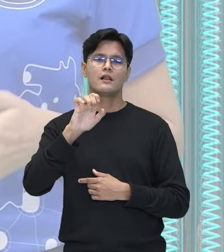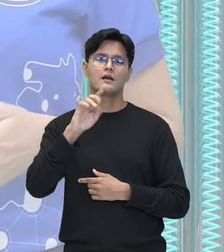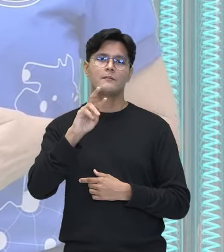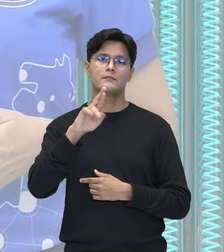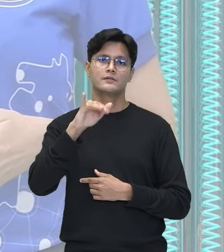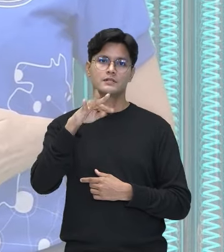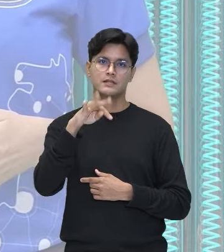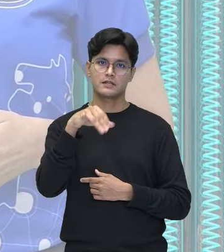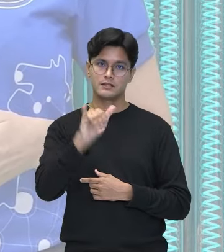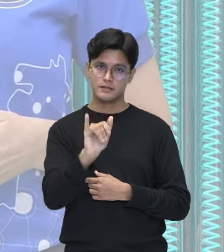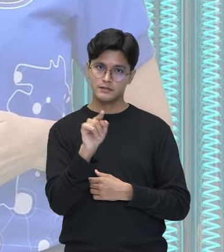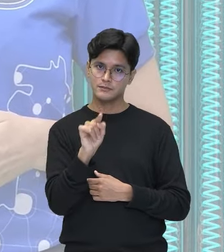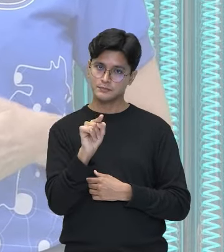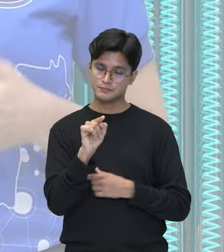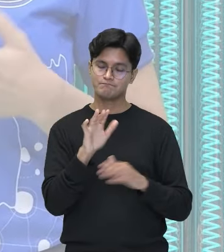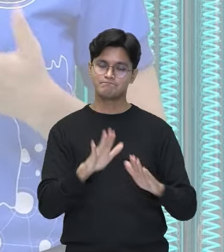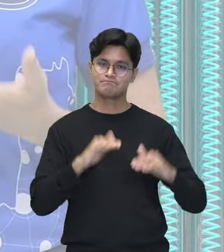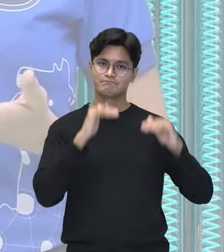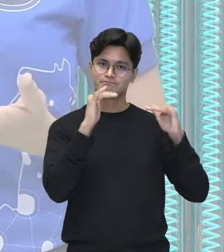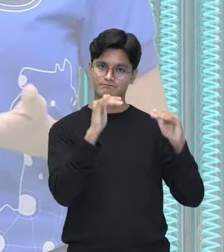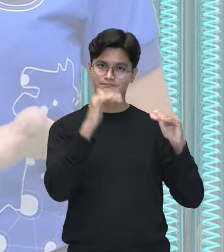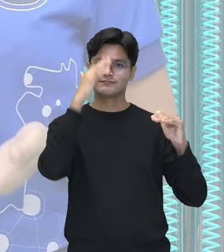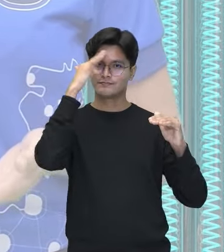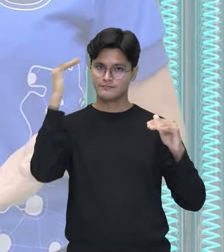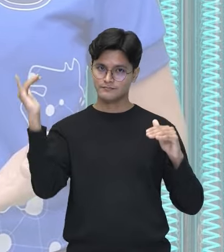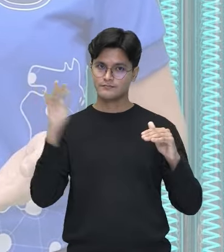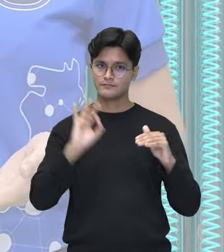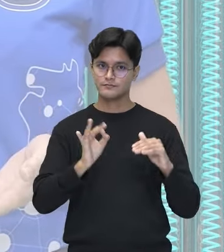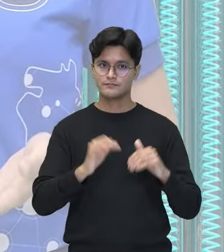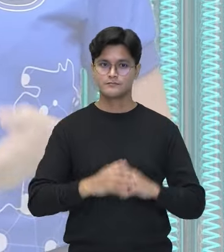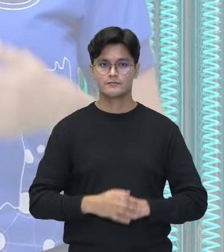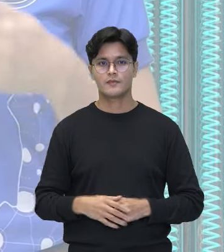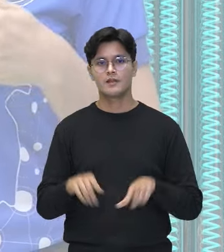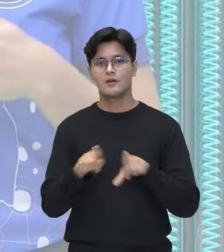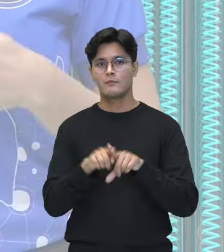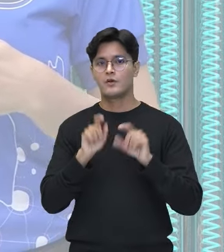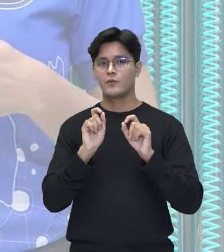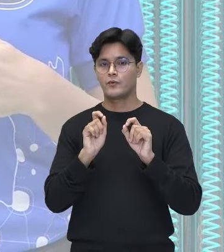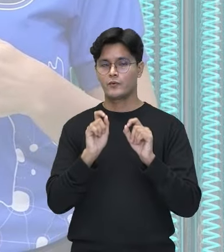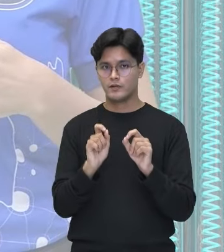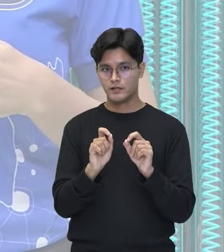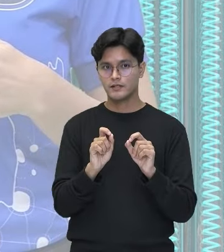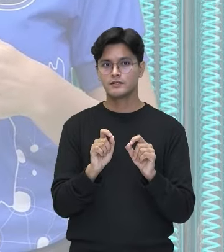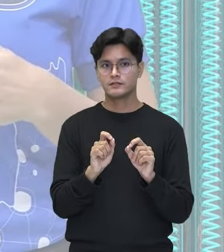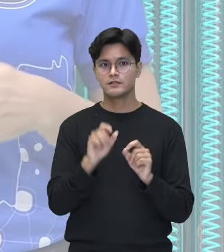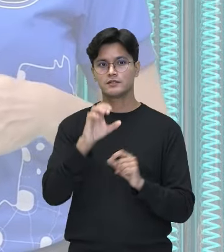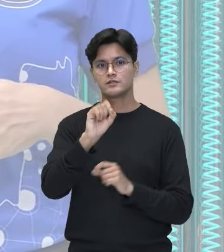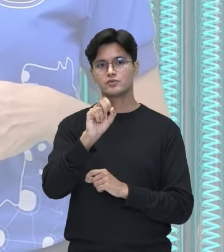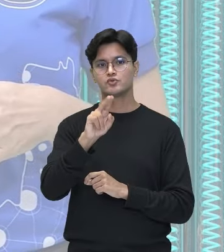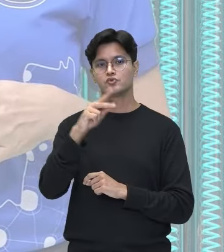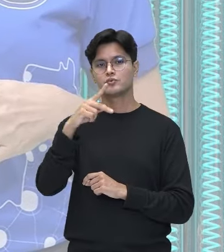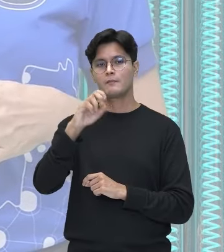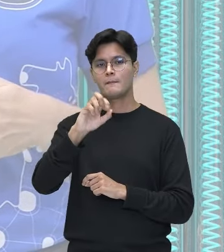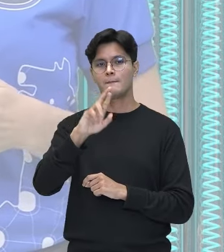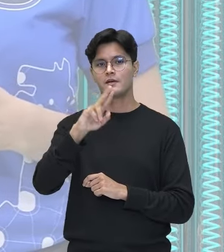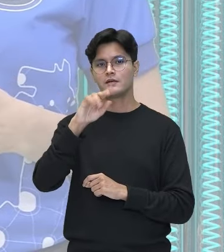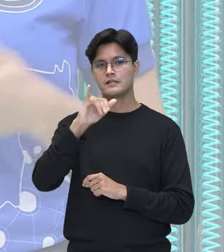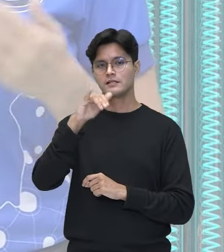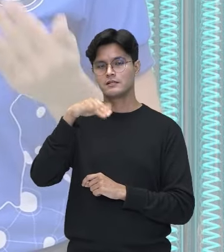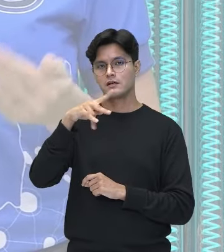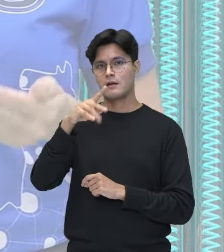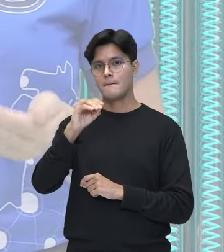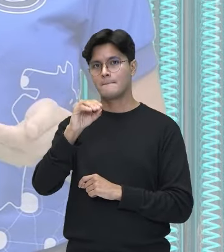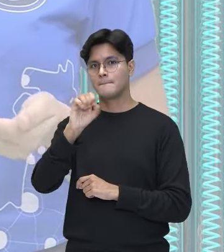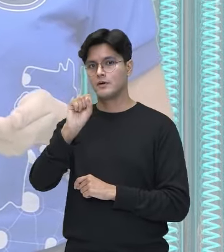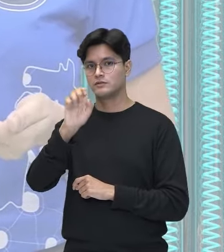outras. Superimpose, o que significa? Sobrepor ou pôr por cima. Então, quando você usa o super,